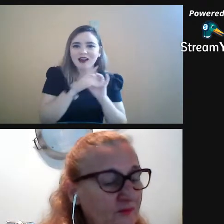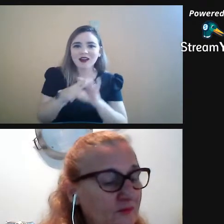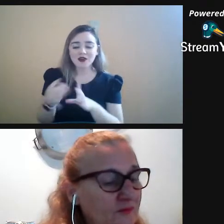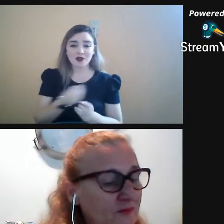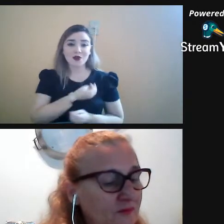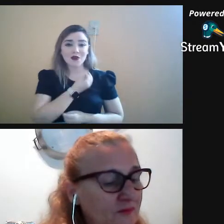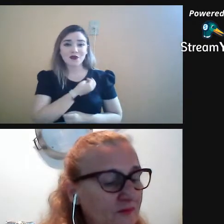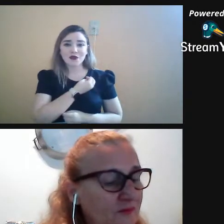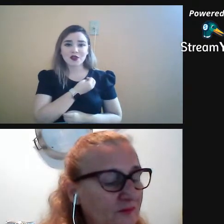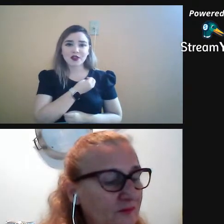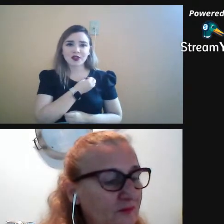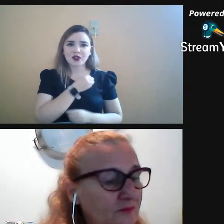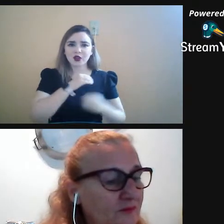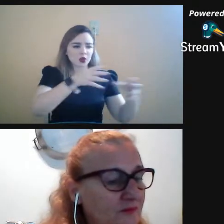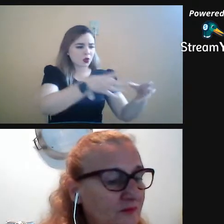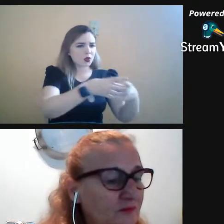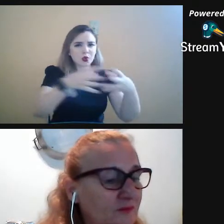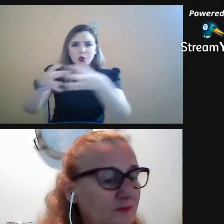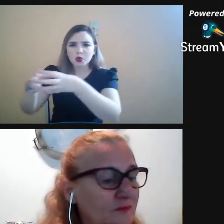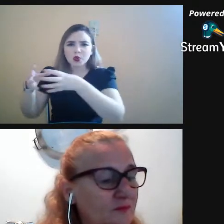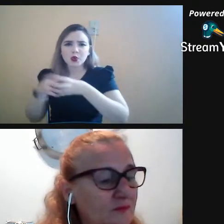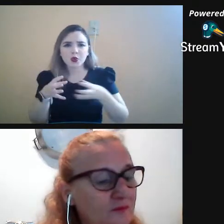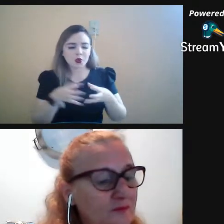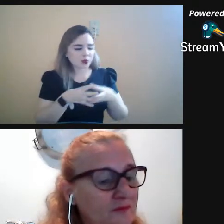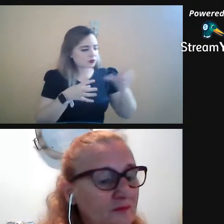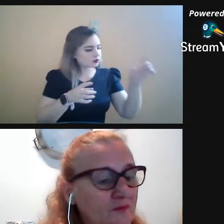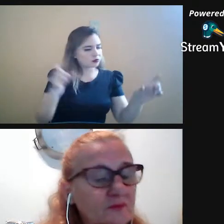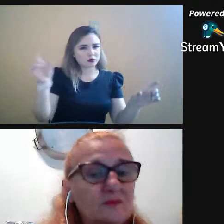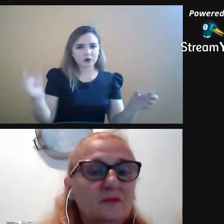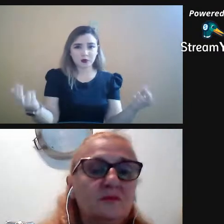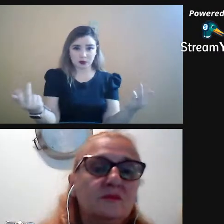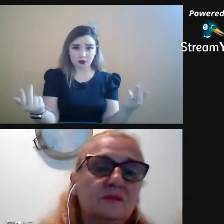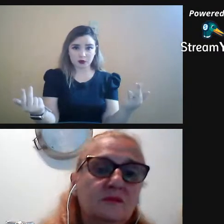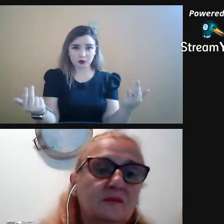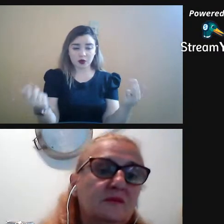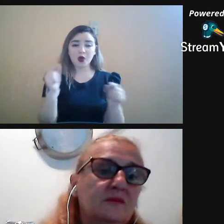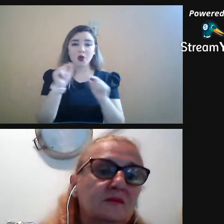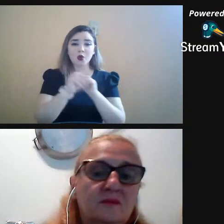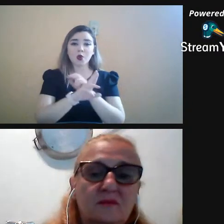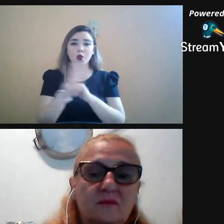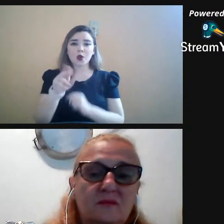um conjunto de seres da mesma espécie é chamado de população.